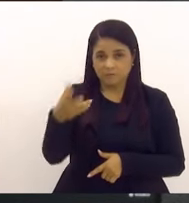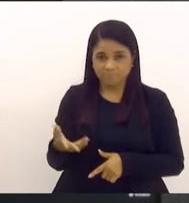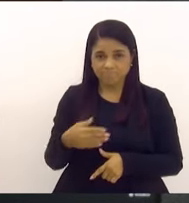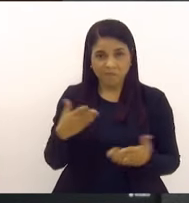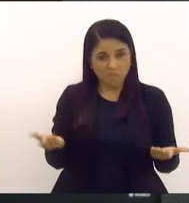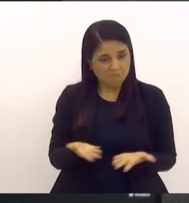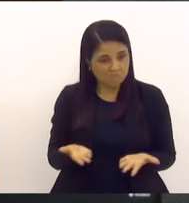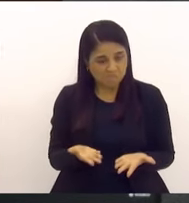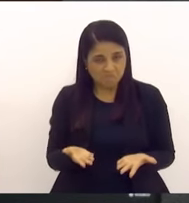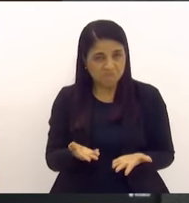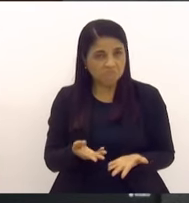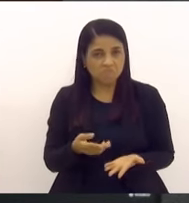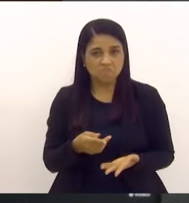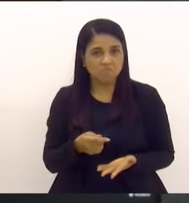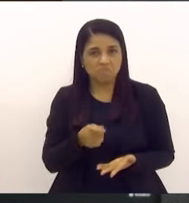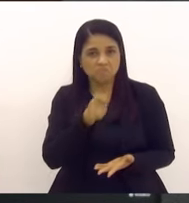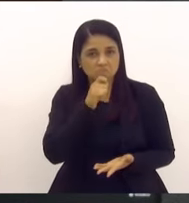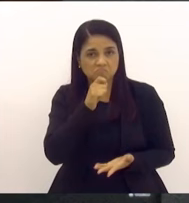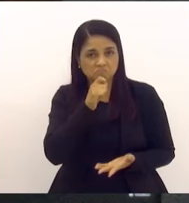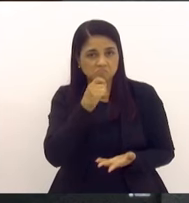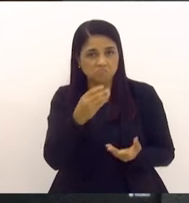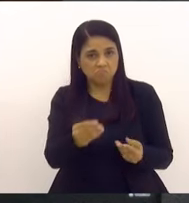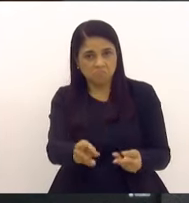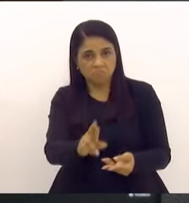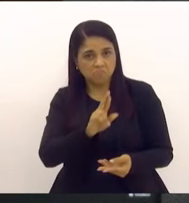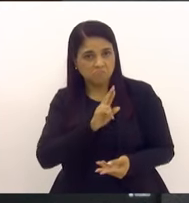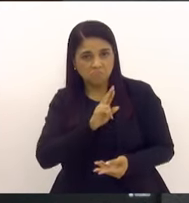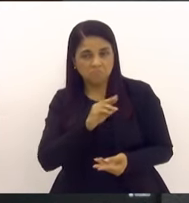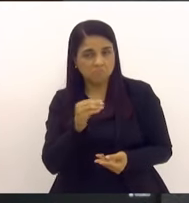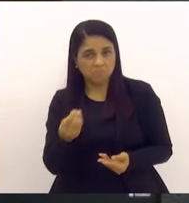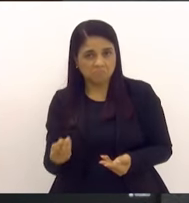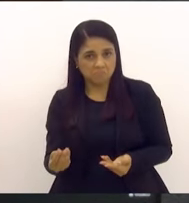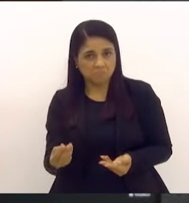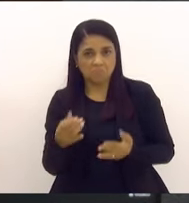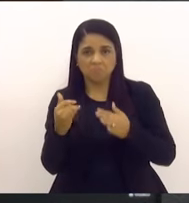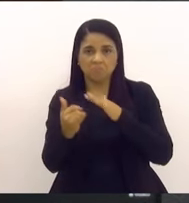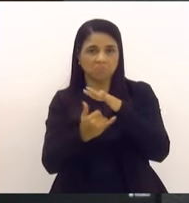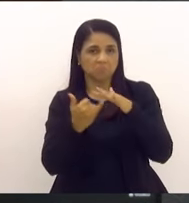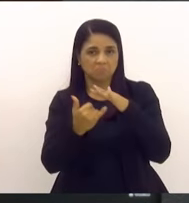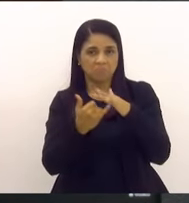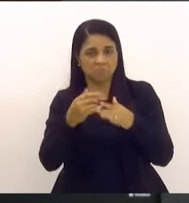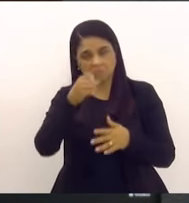não recebemos a alternativa e o retorno institucional da Prefeitura.